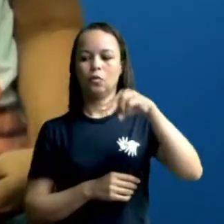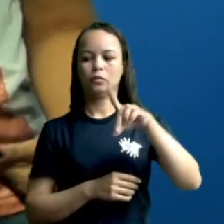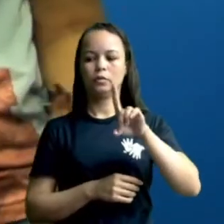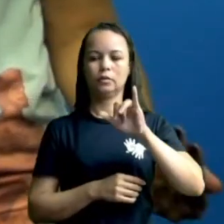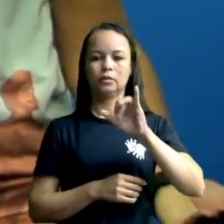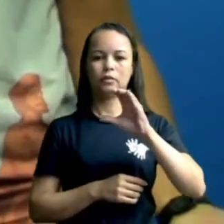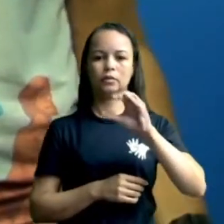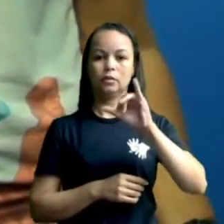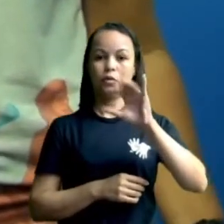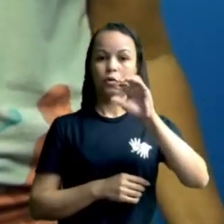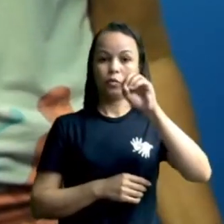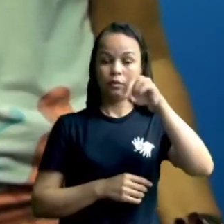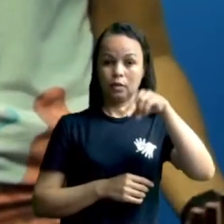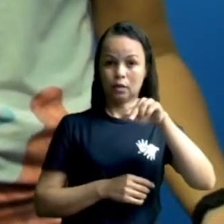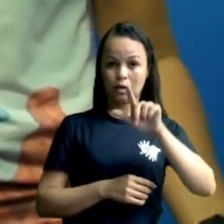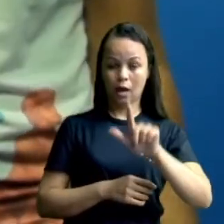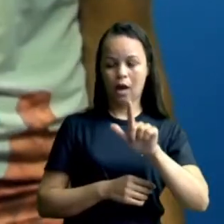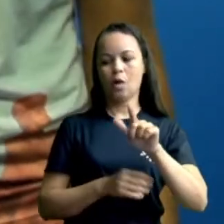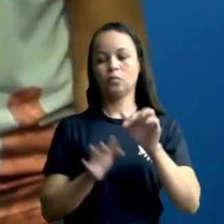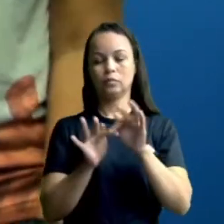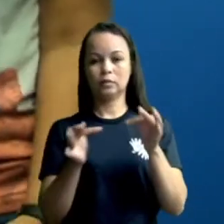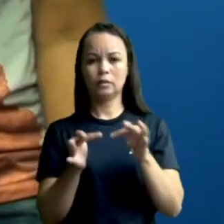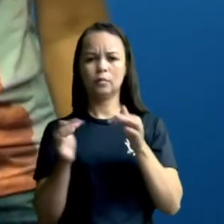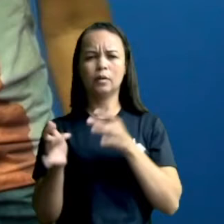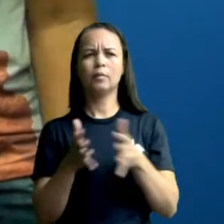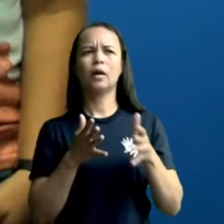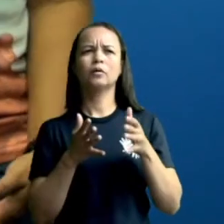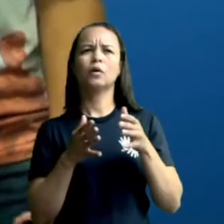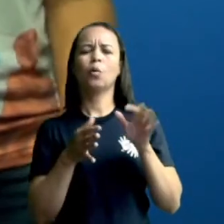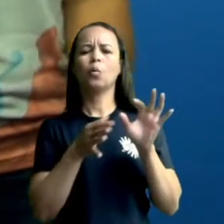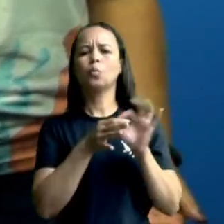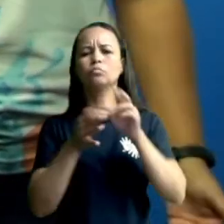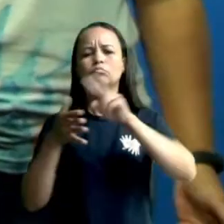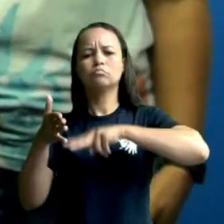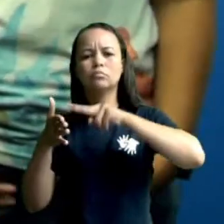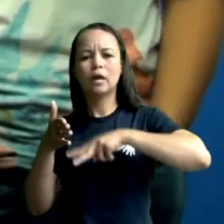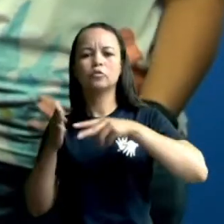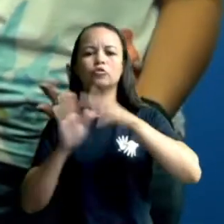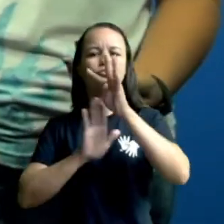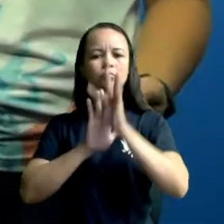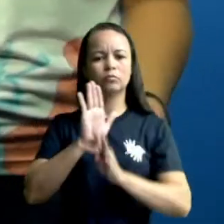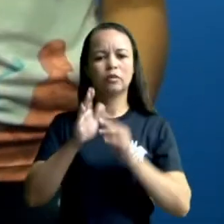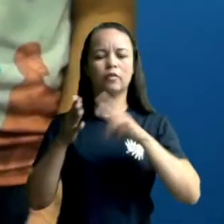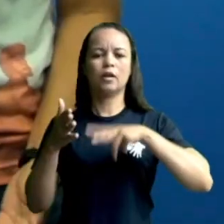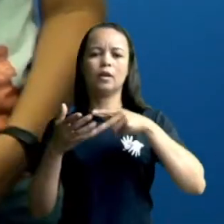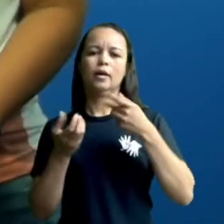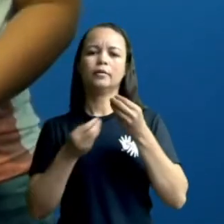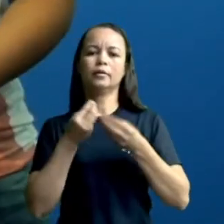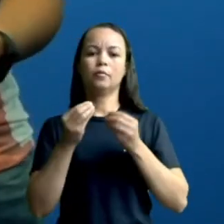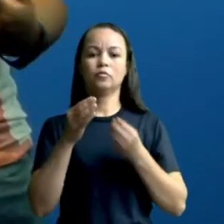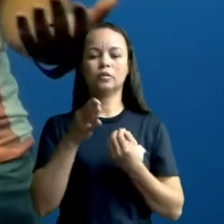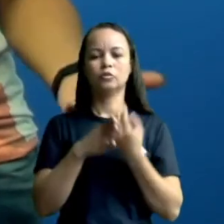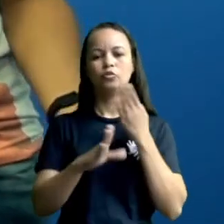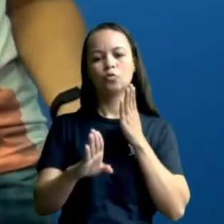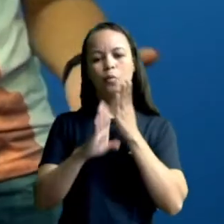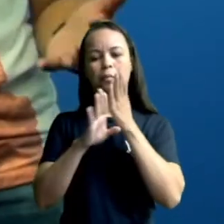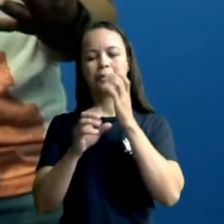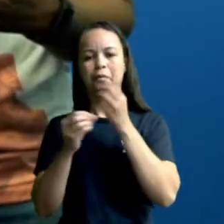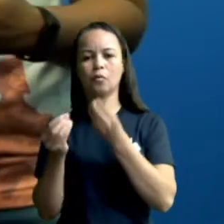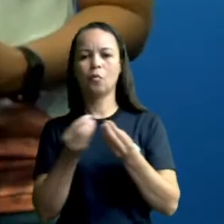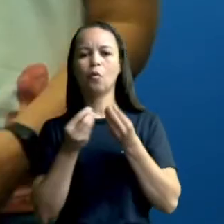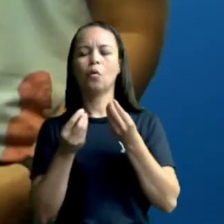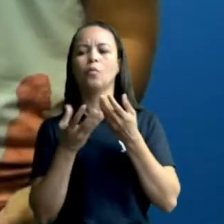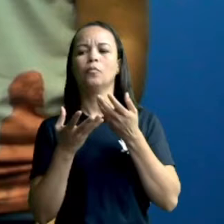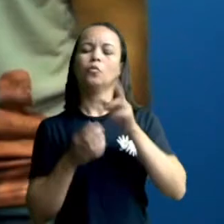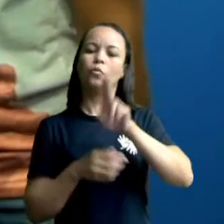ver esse condicional em uso, para a gente conseguir identificar e aí depois a gente vai descobrir o que ele é, como